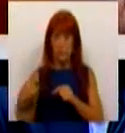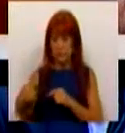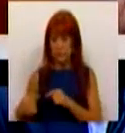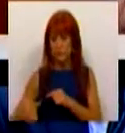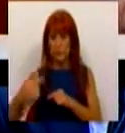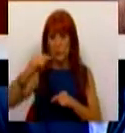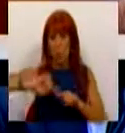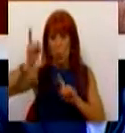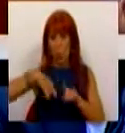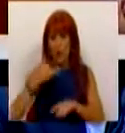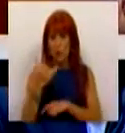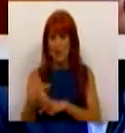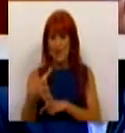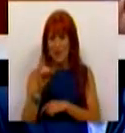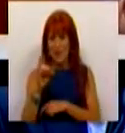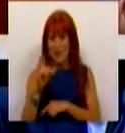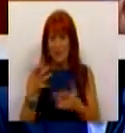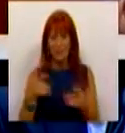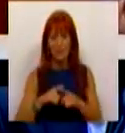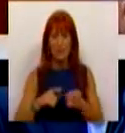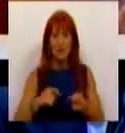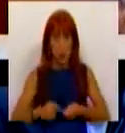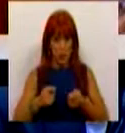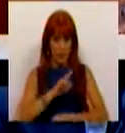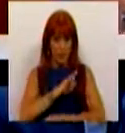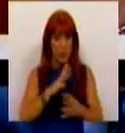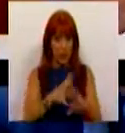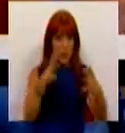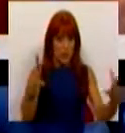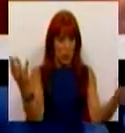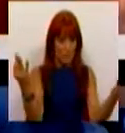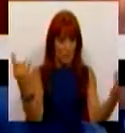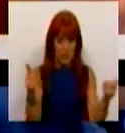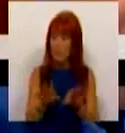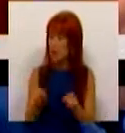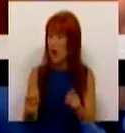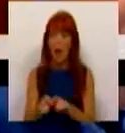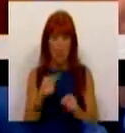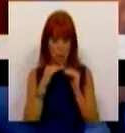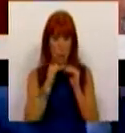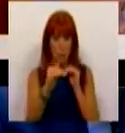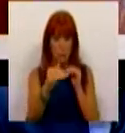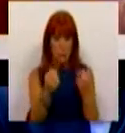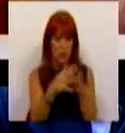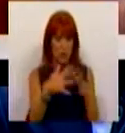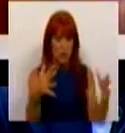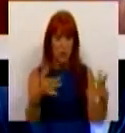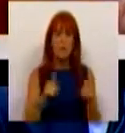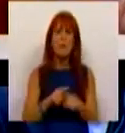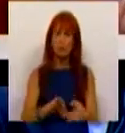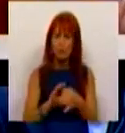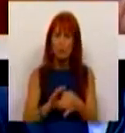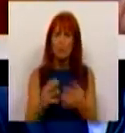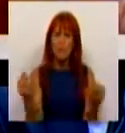longo do ano 2016, é que não só o investimento privado cresceu, como cresceu sustentadamente e